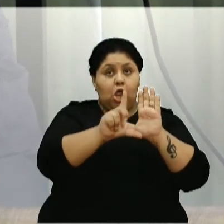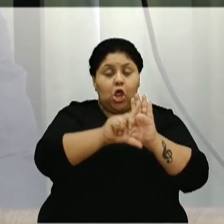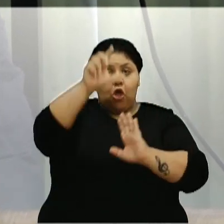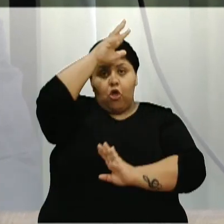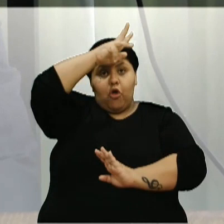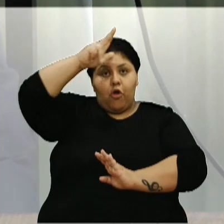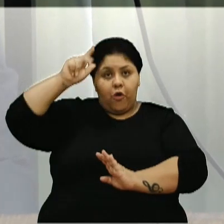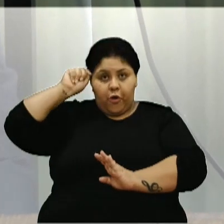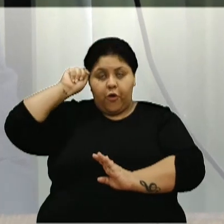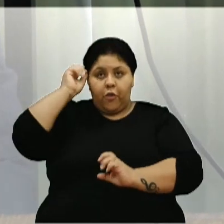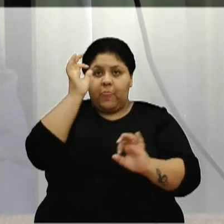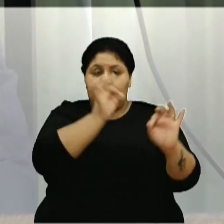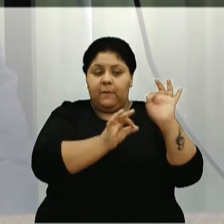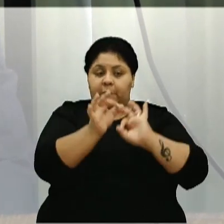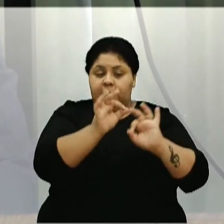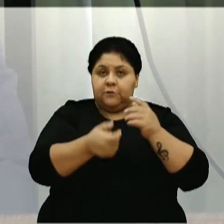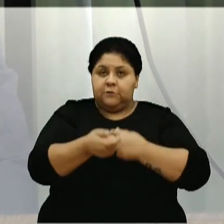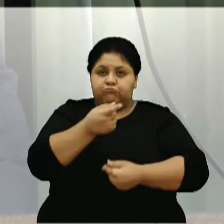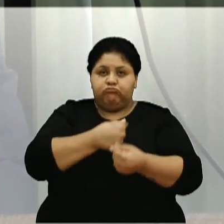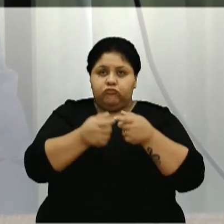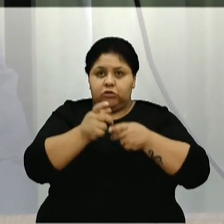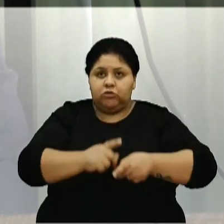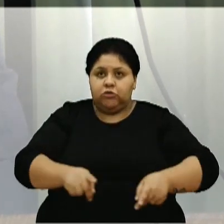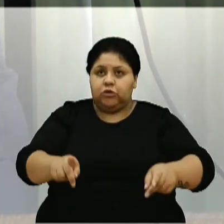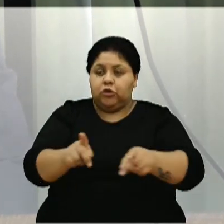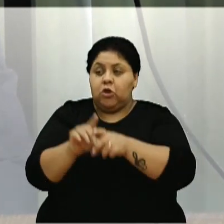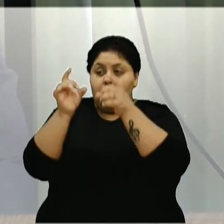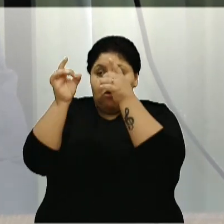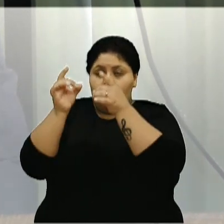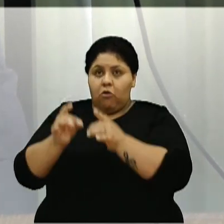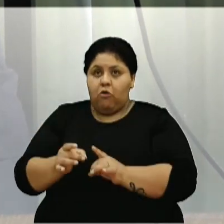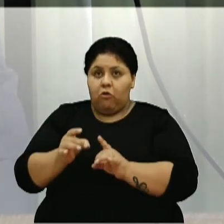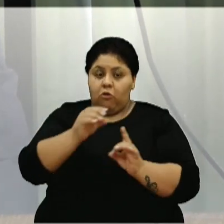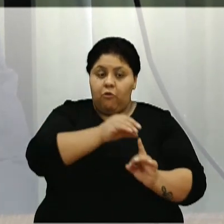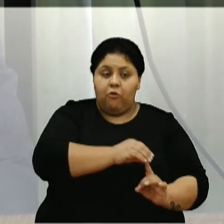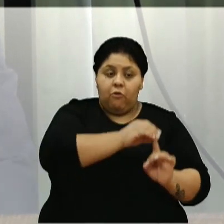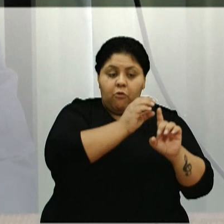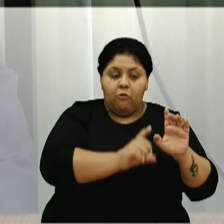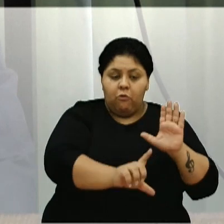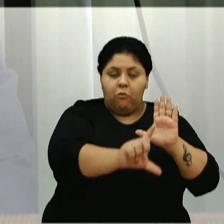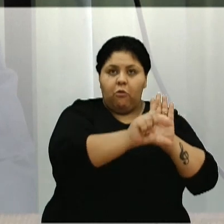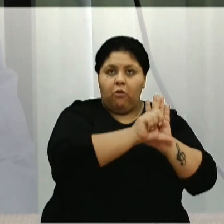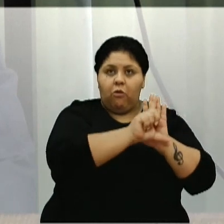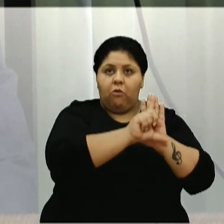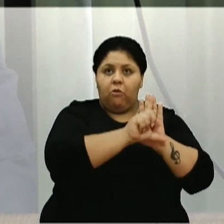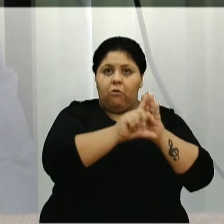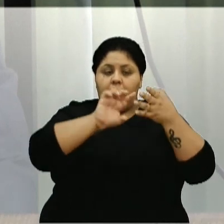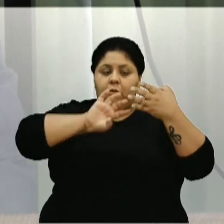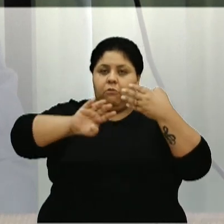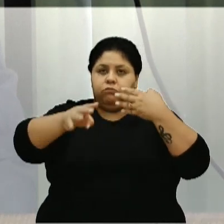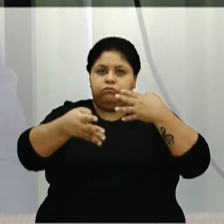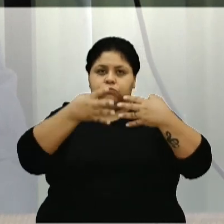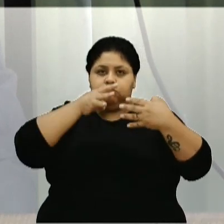município, que norteia a administração pública, especialmente os princípios da legalidade,